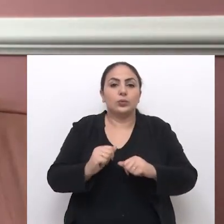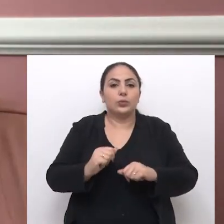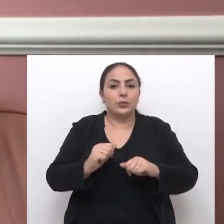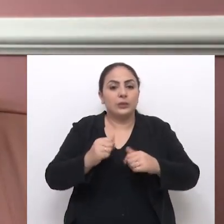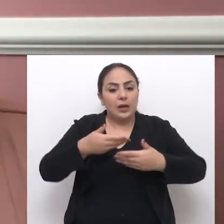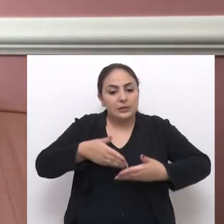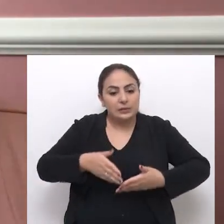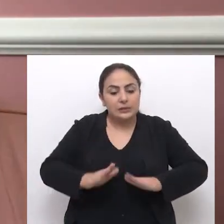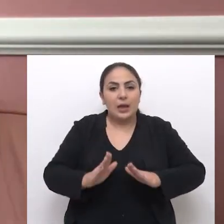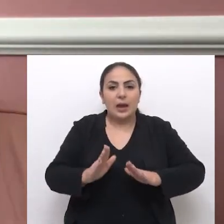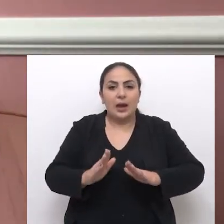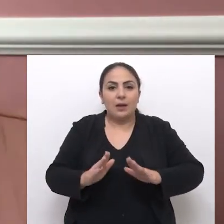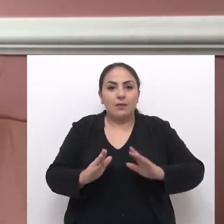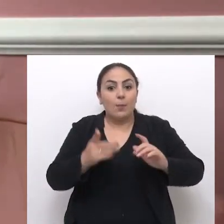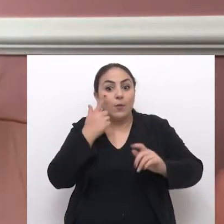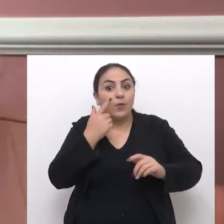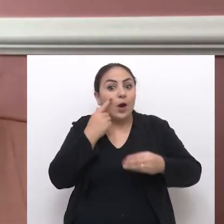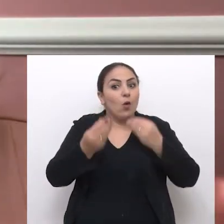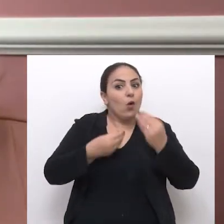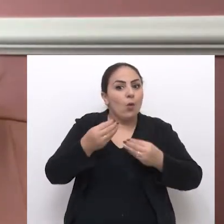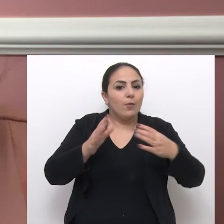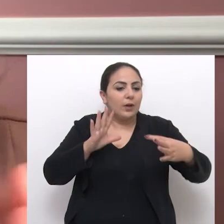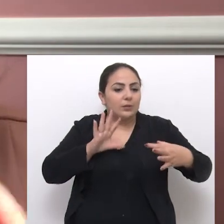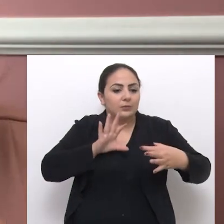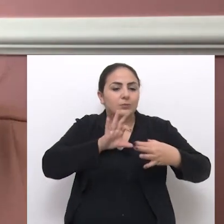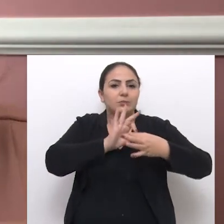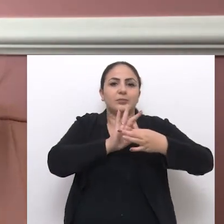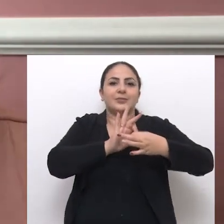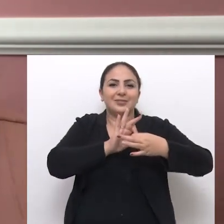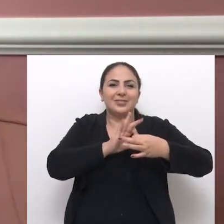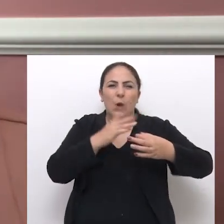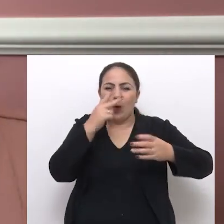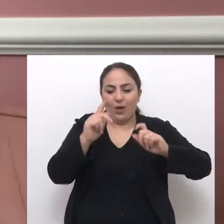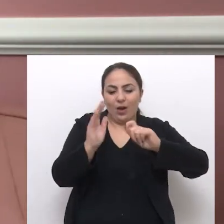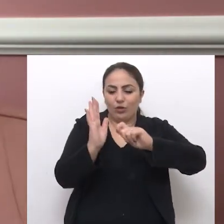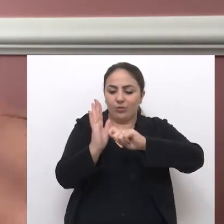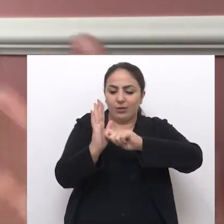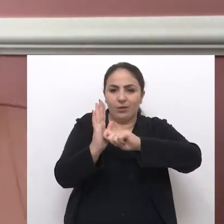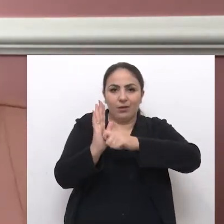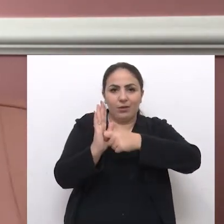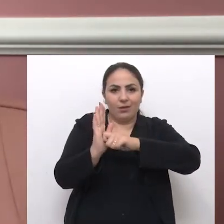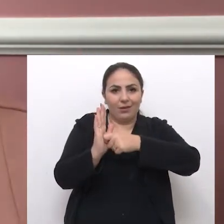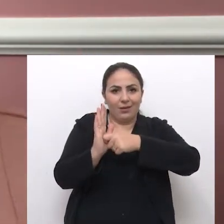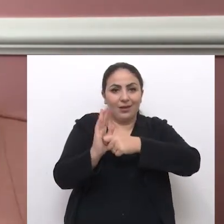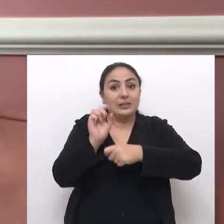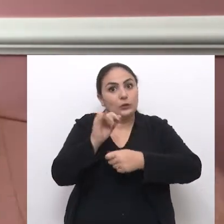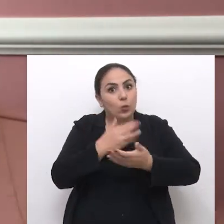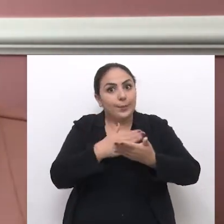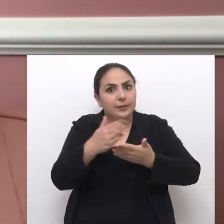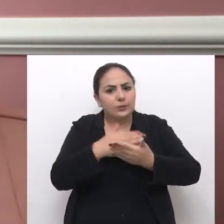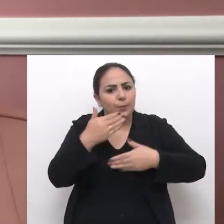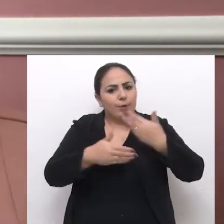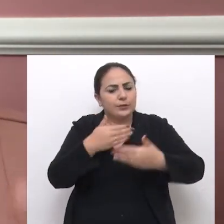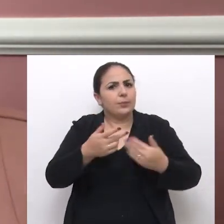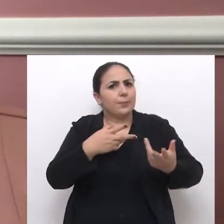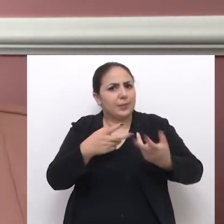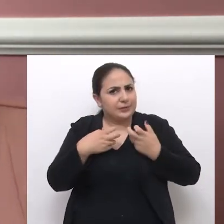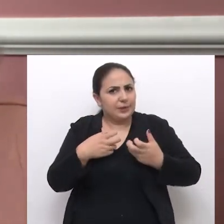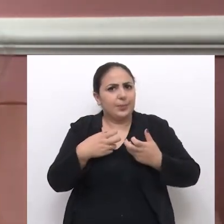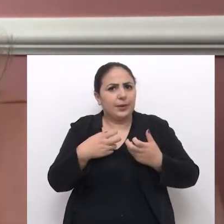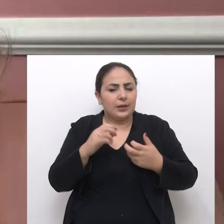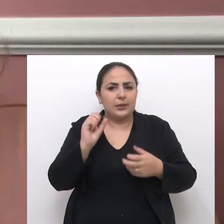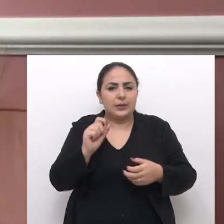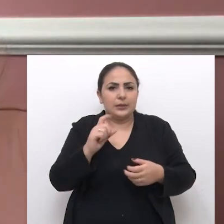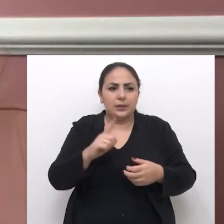bebê nascer, essa chave, vamos ver como é que vai se dar o encaixe, né? E se você, no início do processo, notar